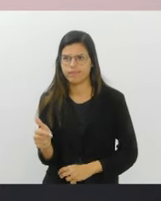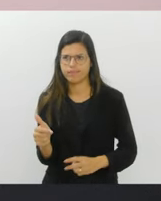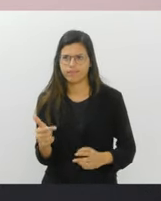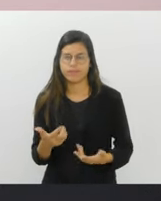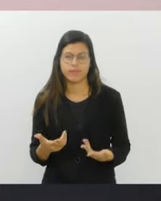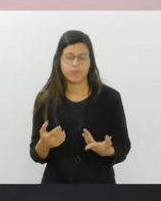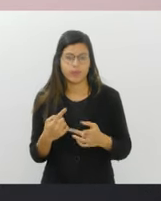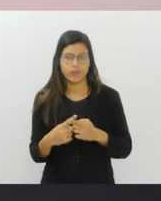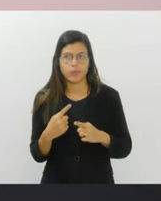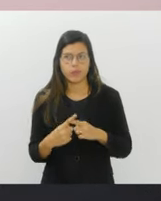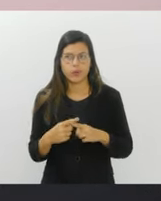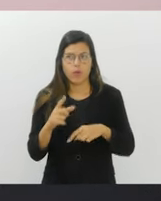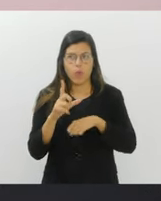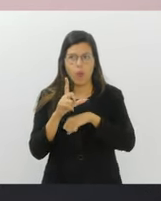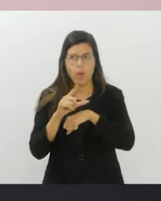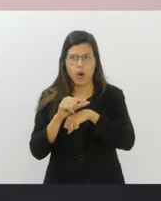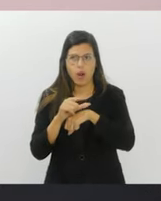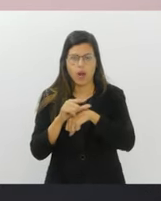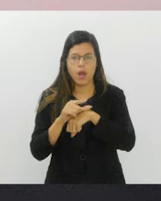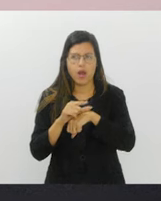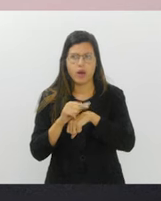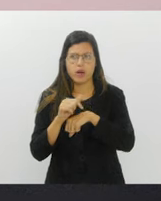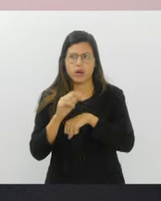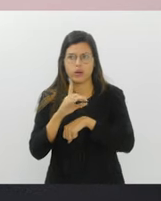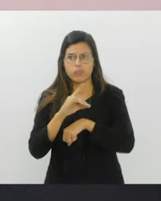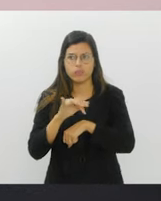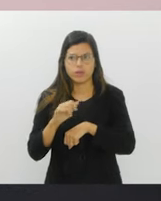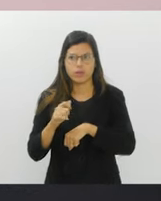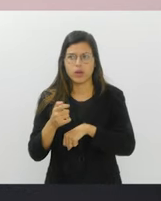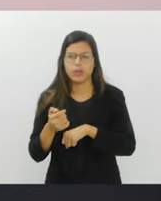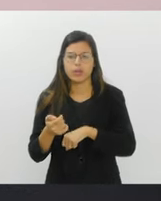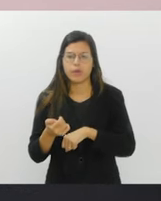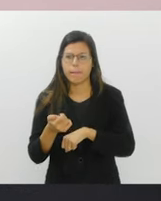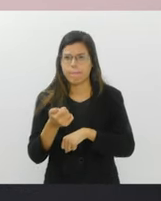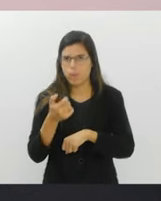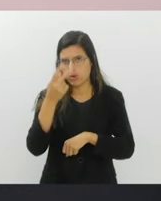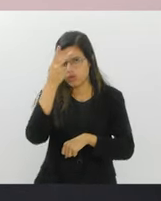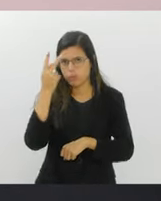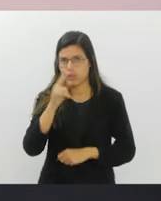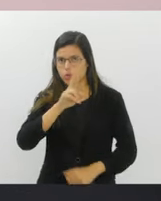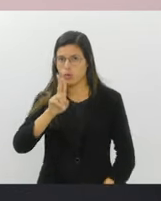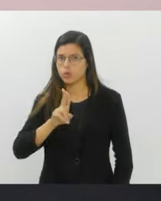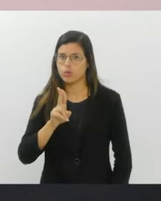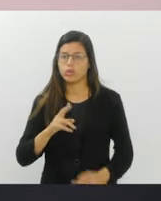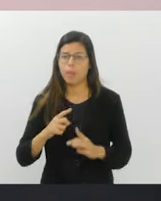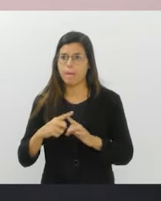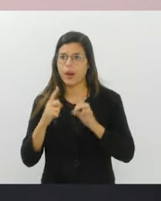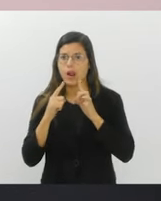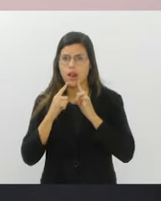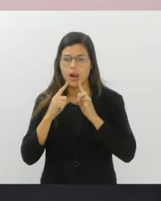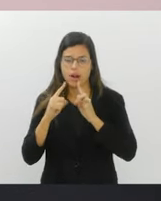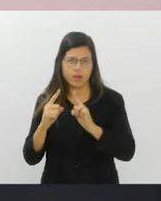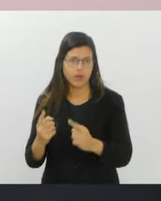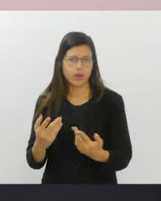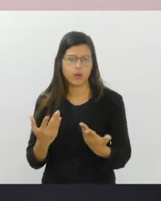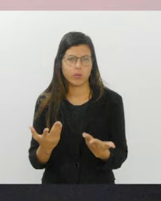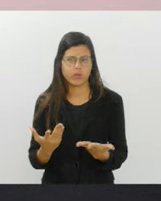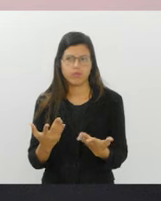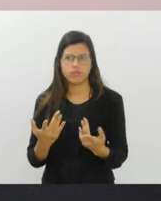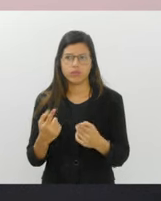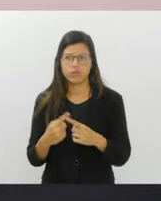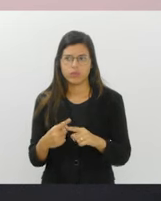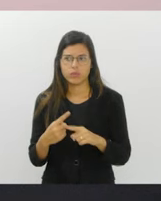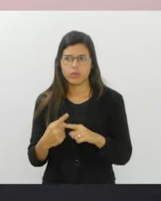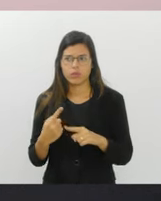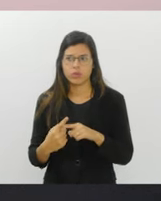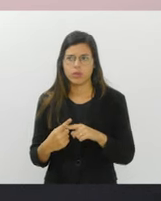Obviamente porque é um horário, né, é uma data que poucas pessoas usam. Mas elas reclamaram que, tipo, quero ter lazer,